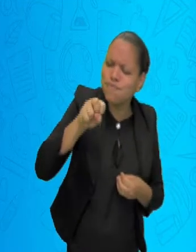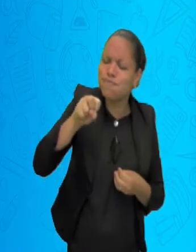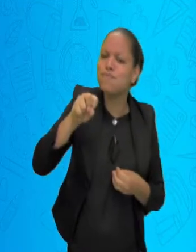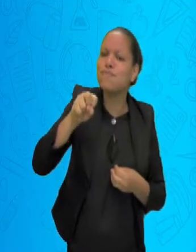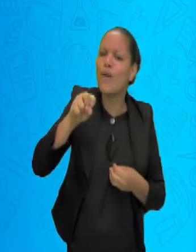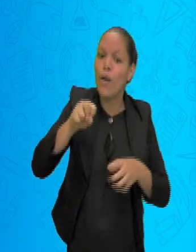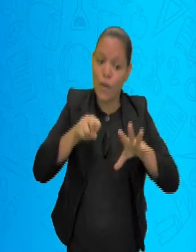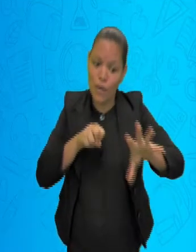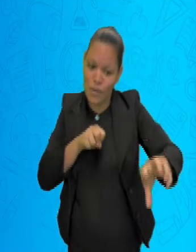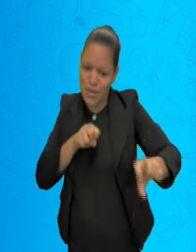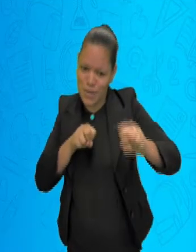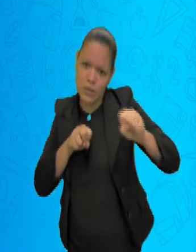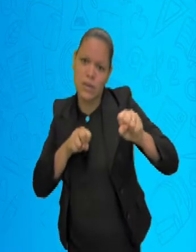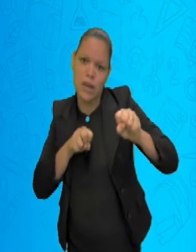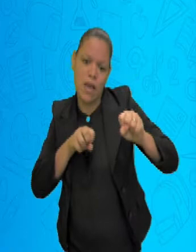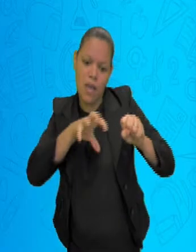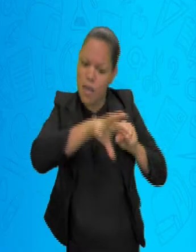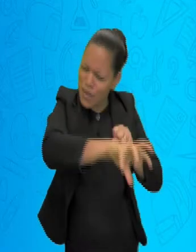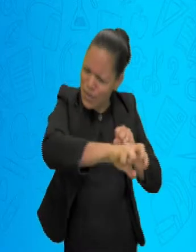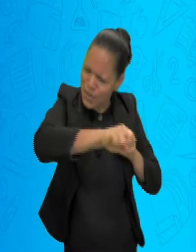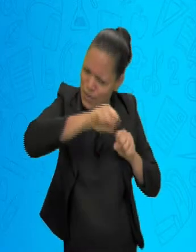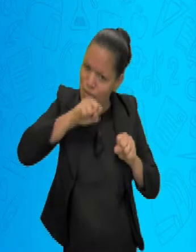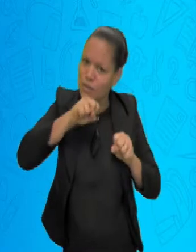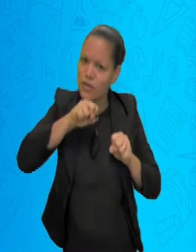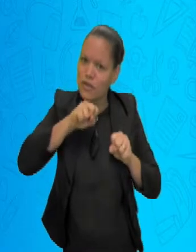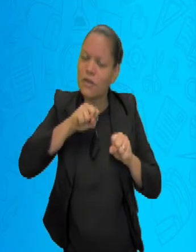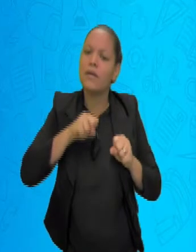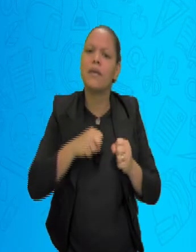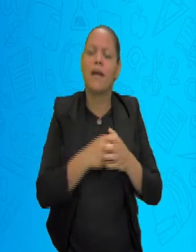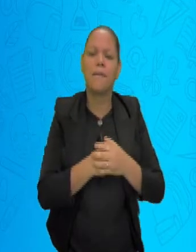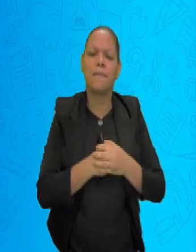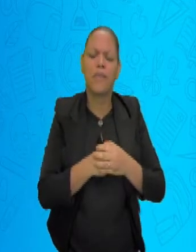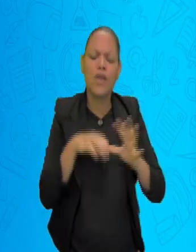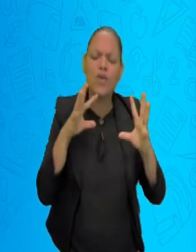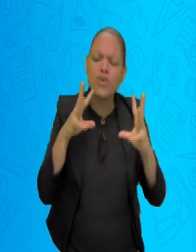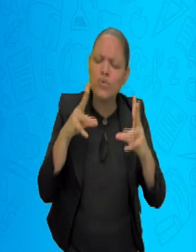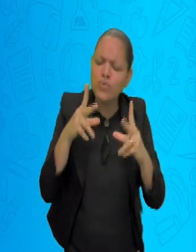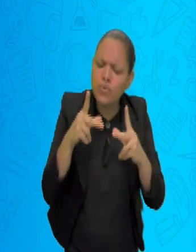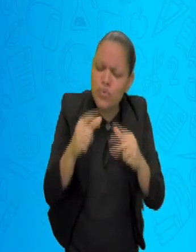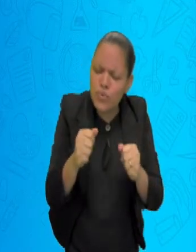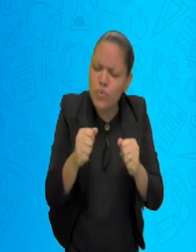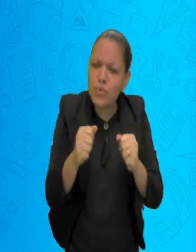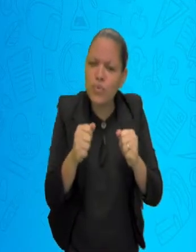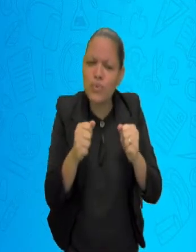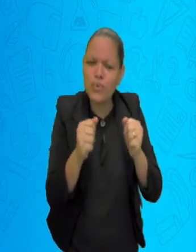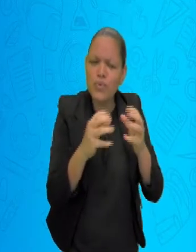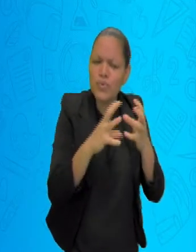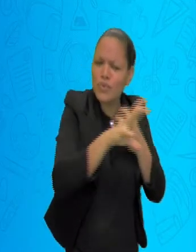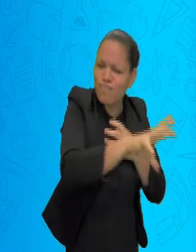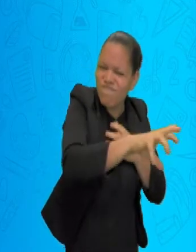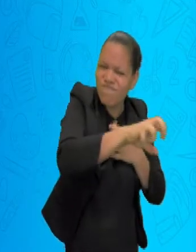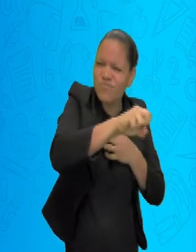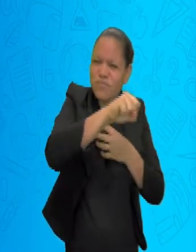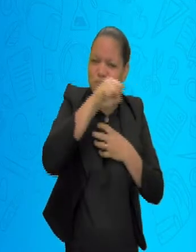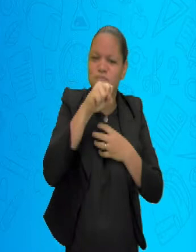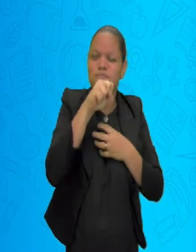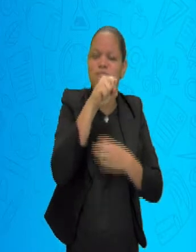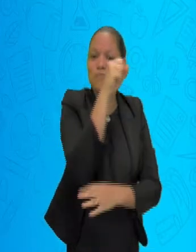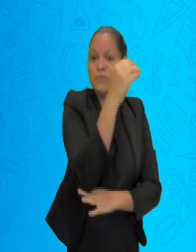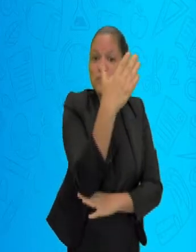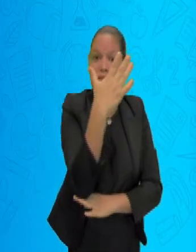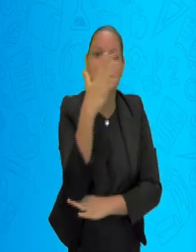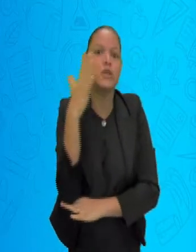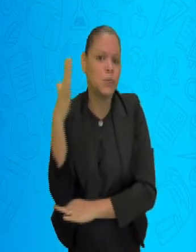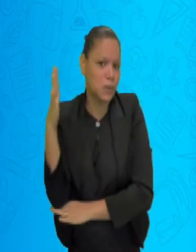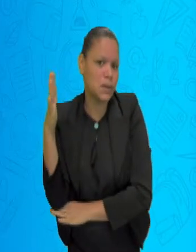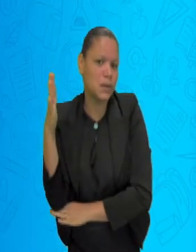palavra extrair, retirar. Então, todo elemento que é extraído, retirado da natureza, vai entrar aqui no